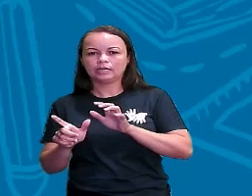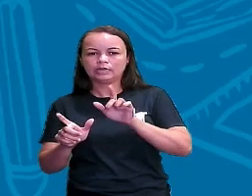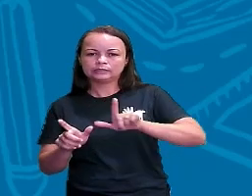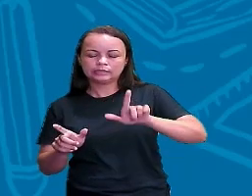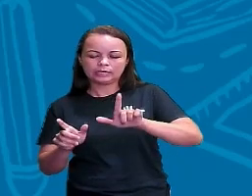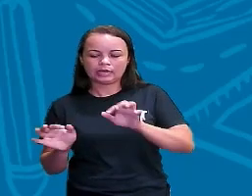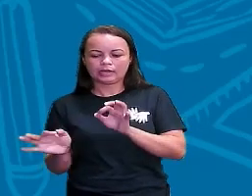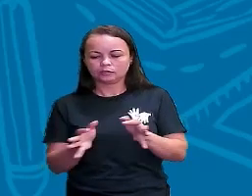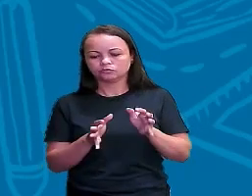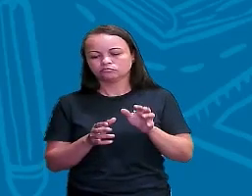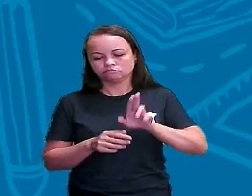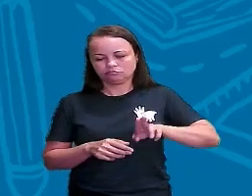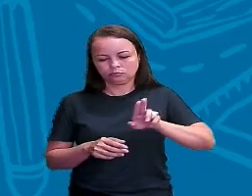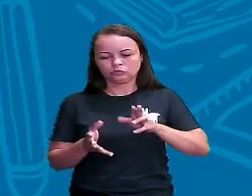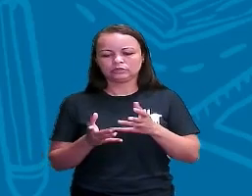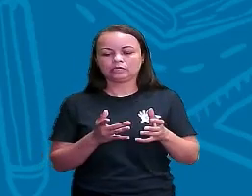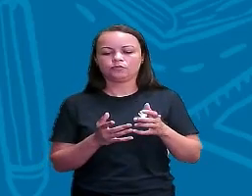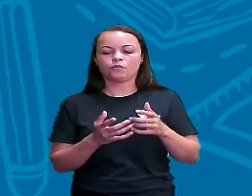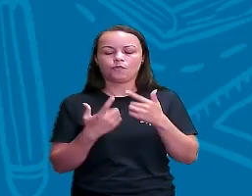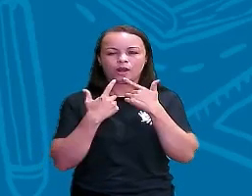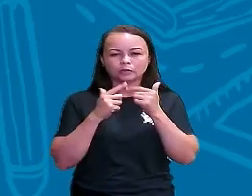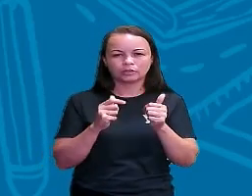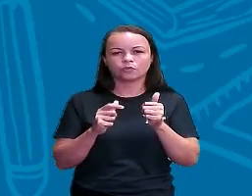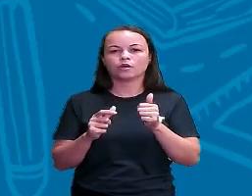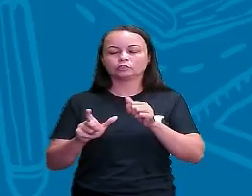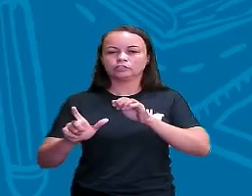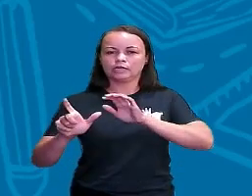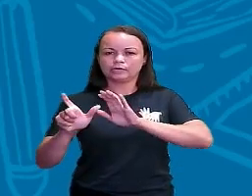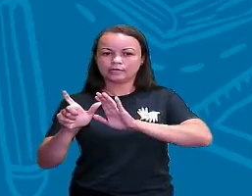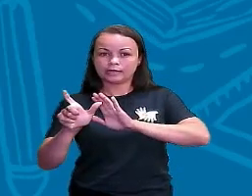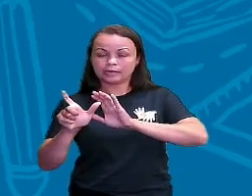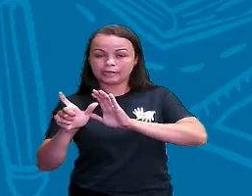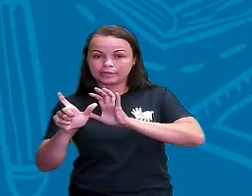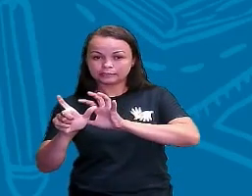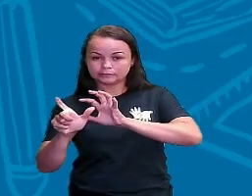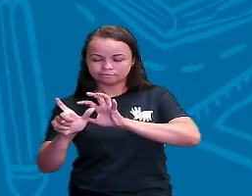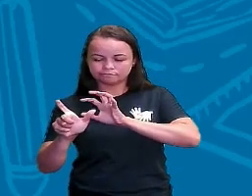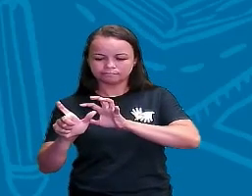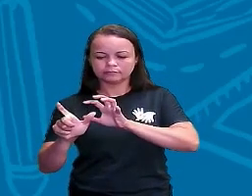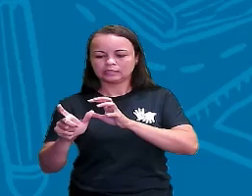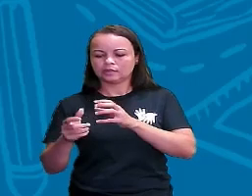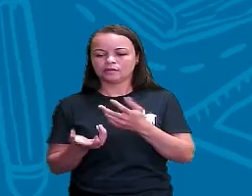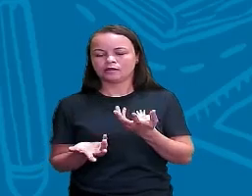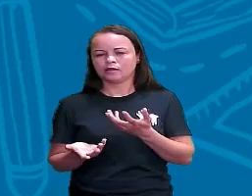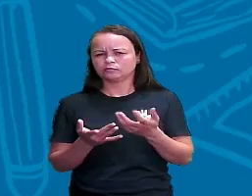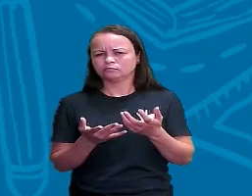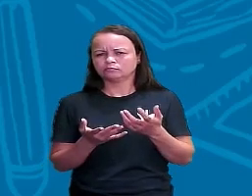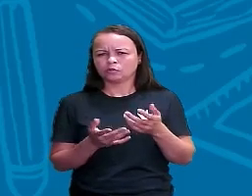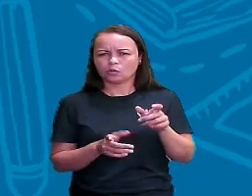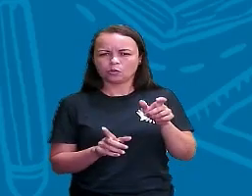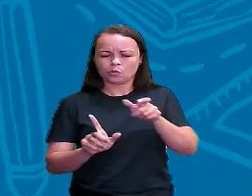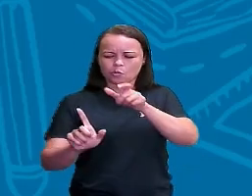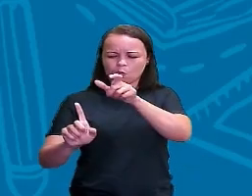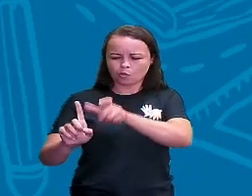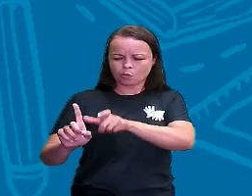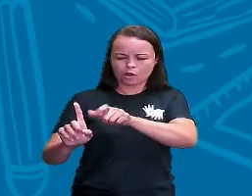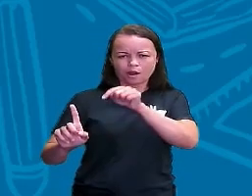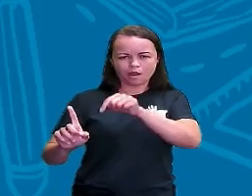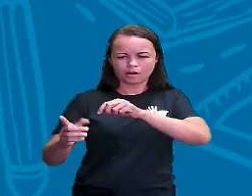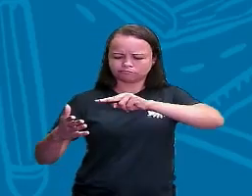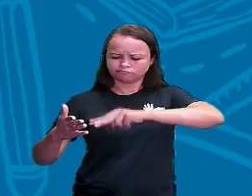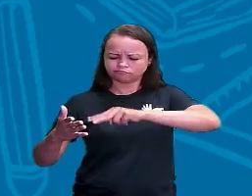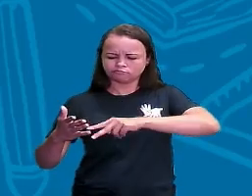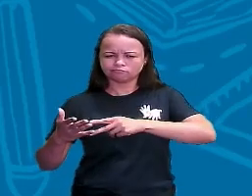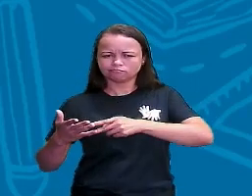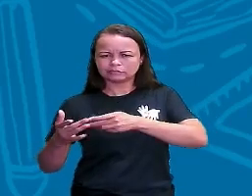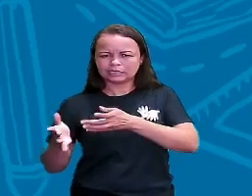Então, utiliza-se uma linguagem denotativa, uma linguagem real. Não pode, o leitor não pode ler um texto não